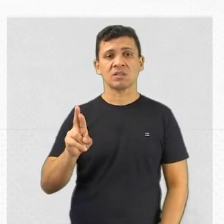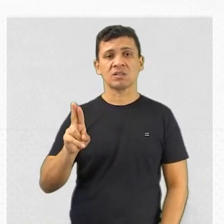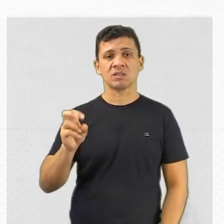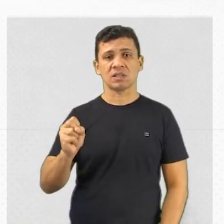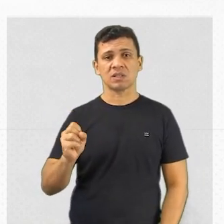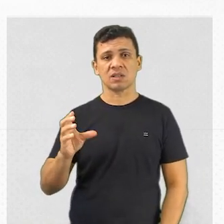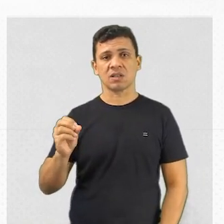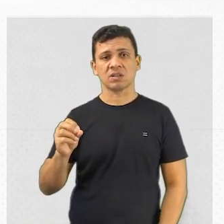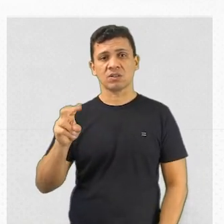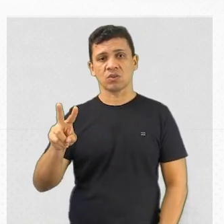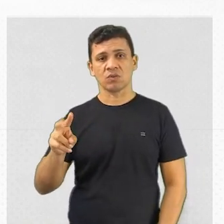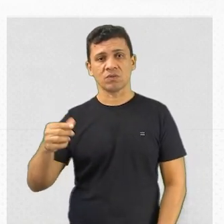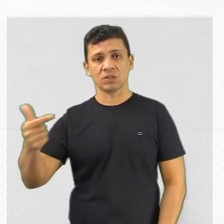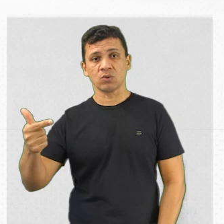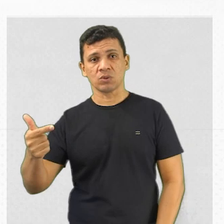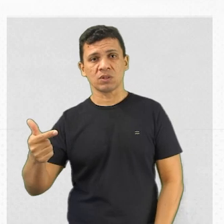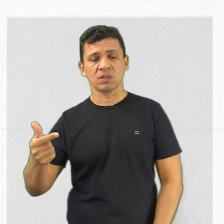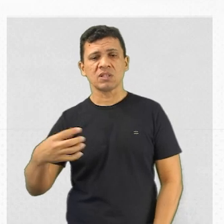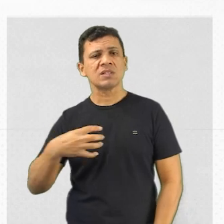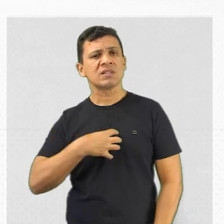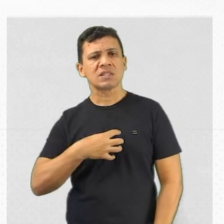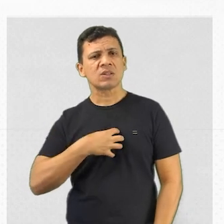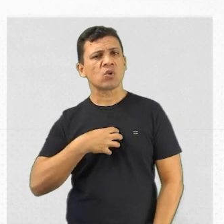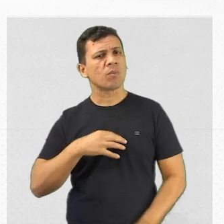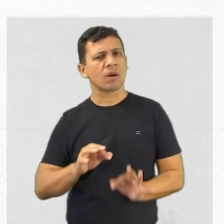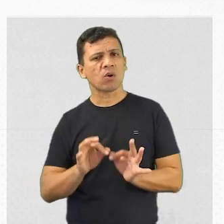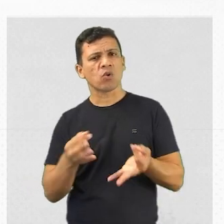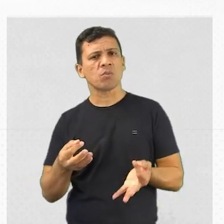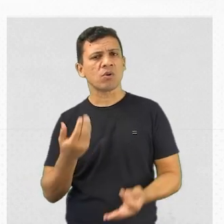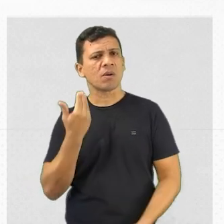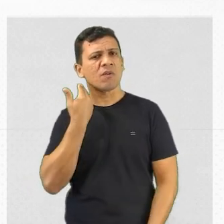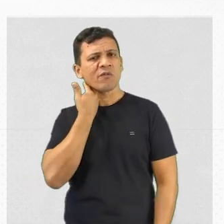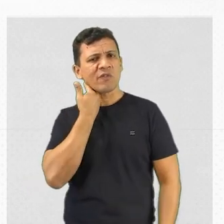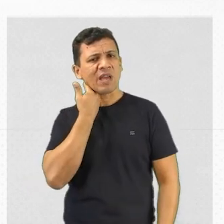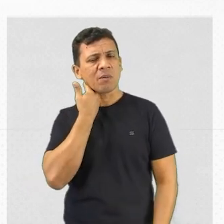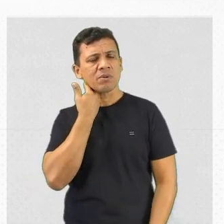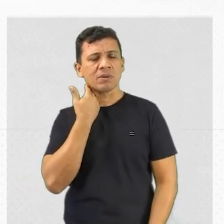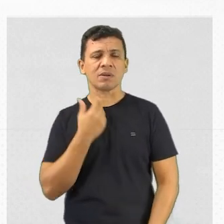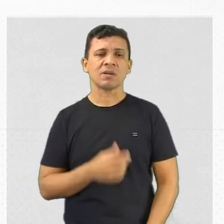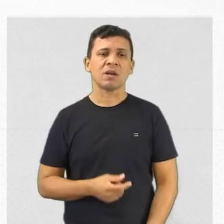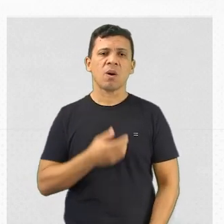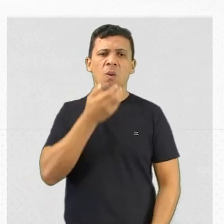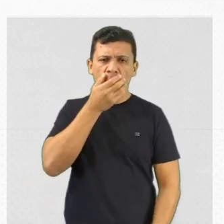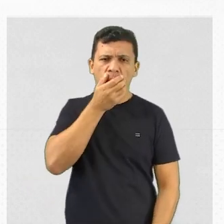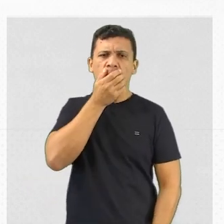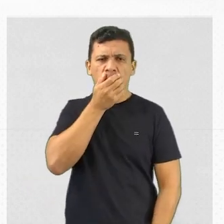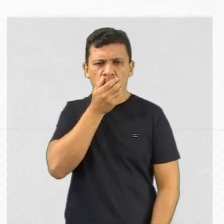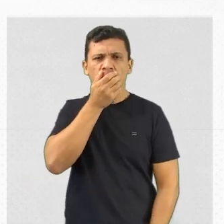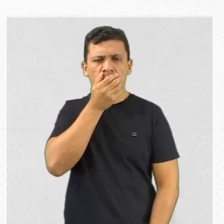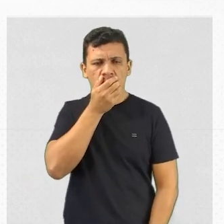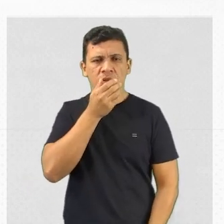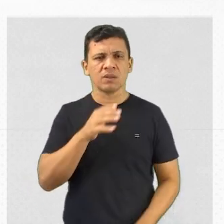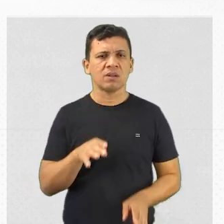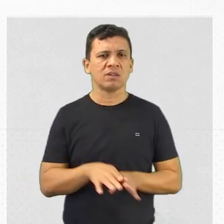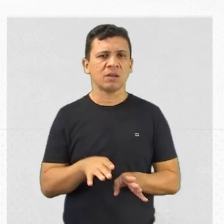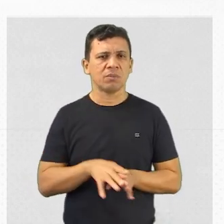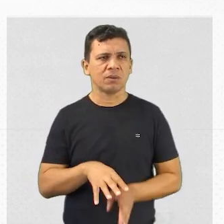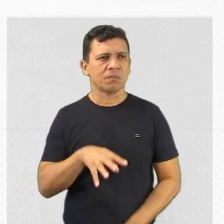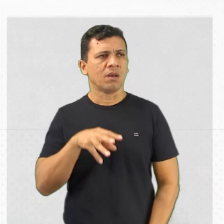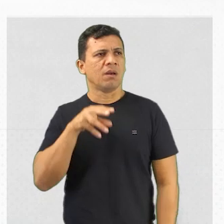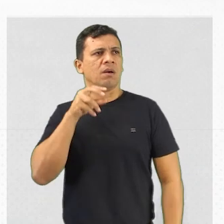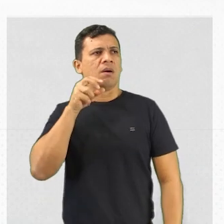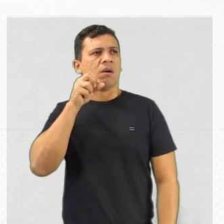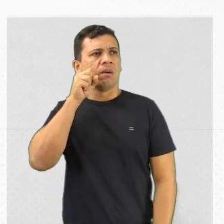mais comuns são febre, são sintomas bem parecidos com a gripe, né? Febre, tosse e dificuldade para respirar,